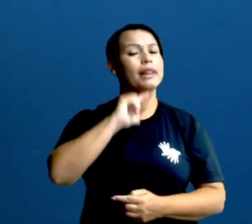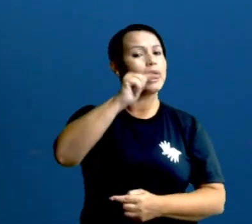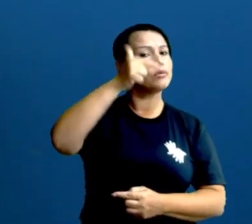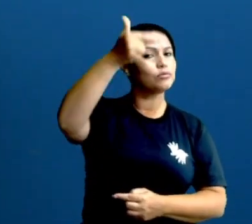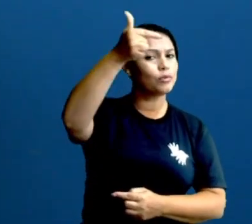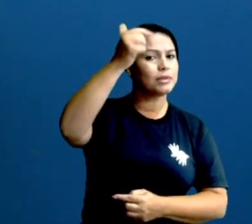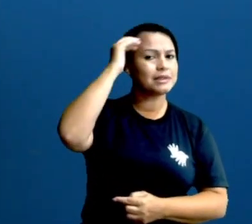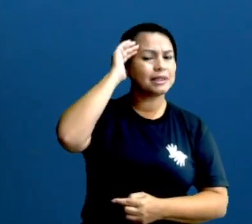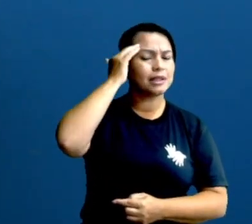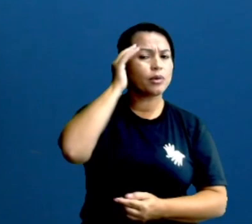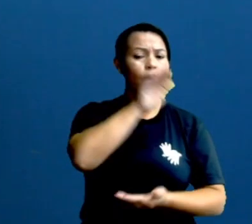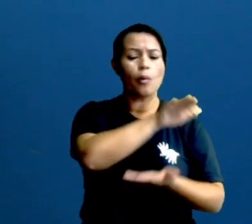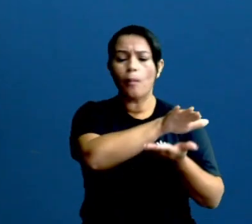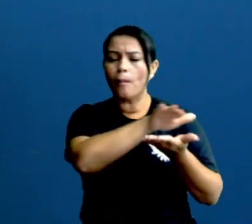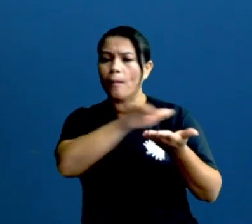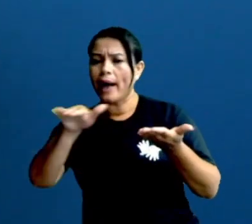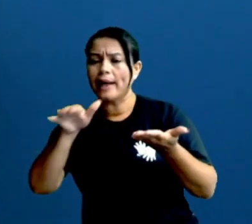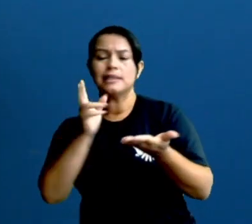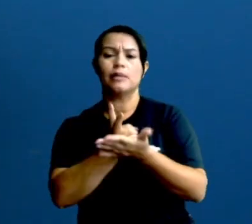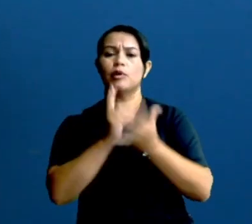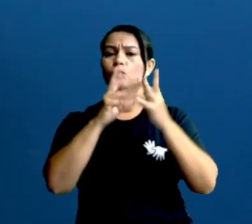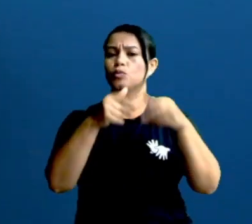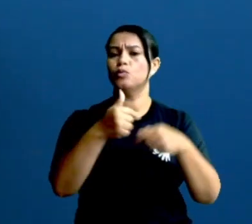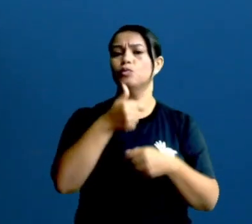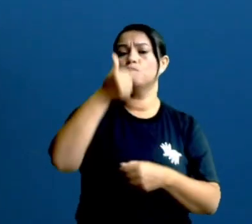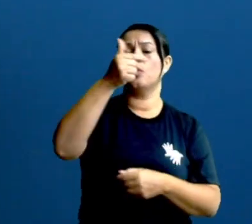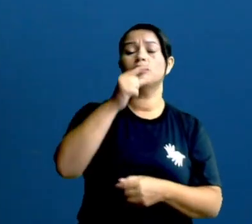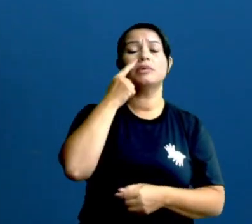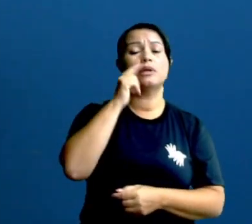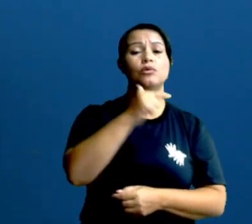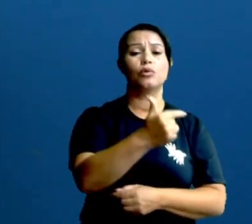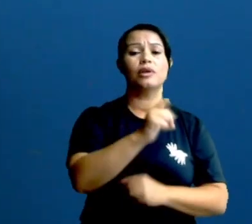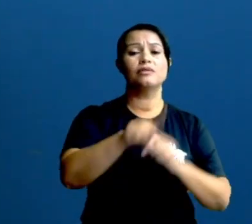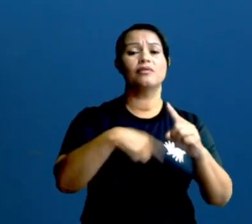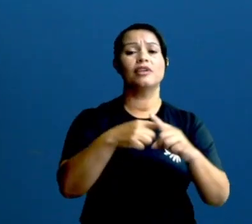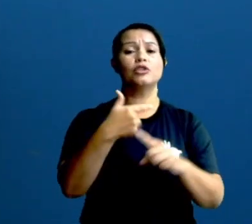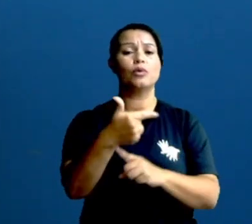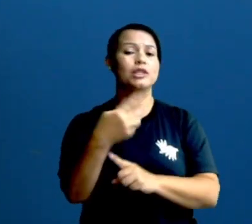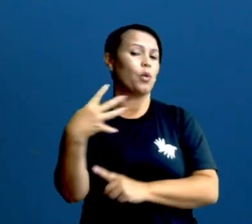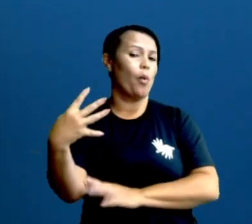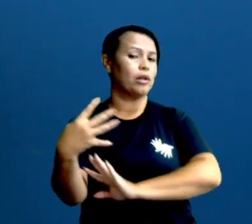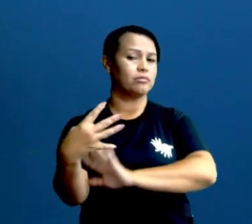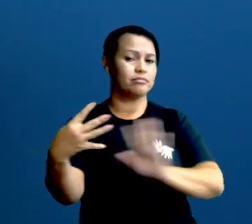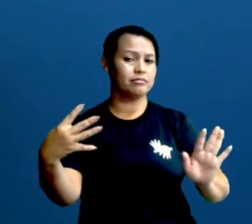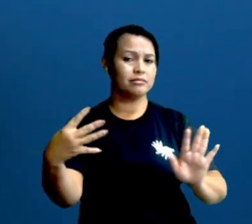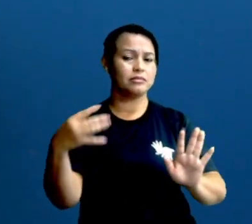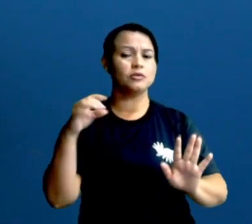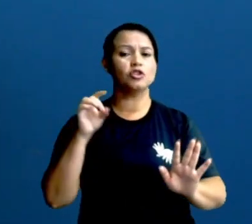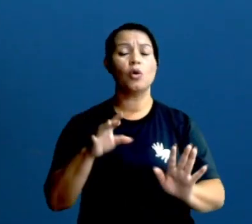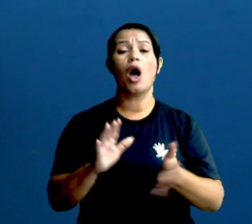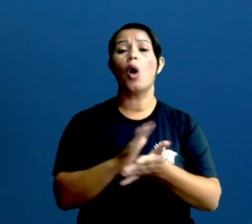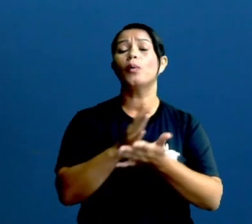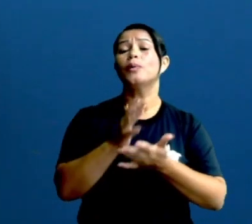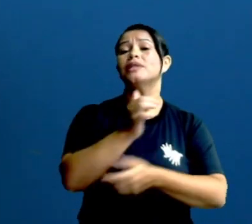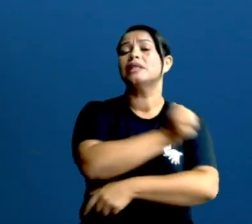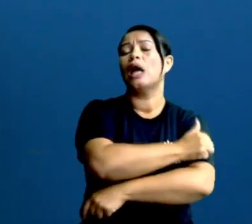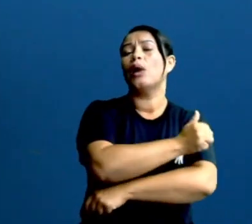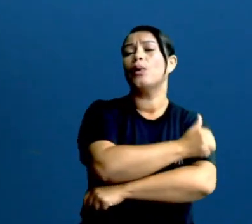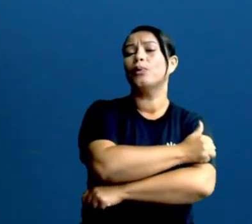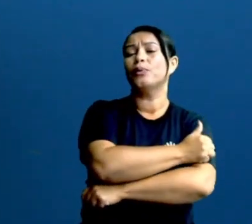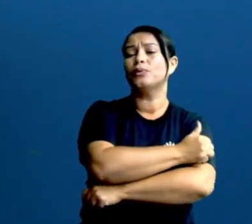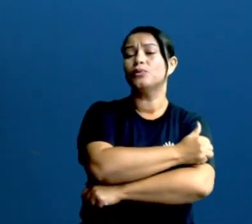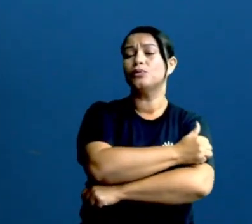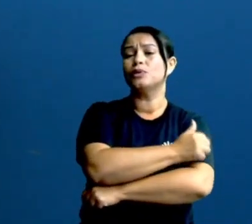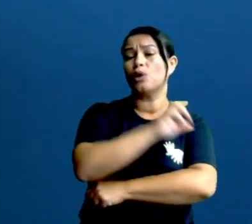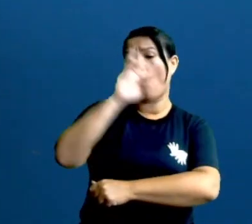é 2, tá certo? Minha base 2 e meu expoente 2. Então, ia ficar assim, ó, 2 vezes 2, 4, tá? Então, alguns alunos, ele costuma